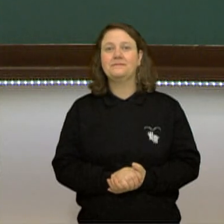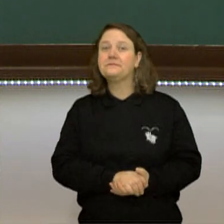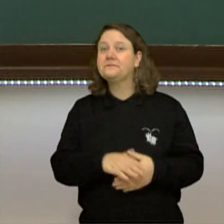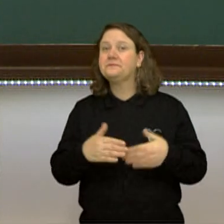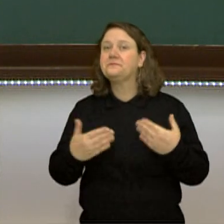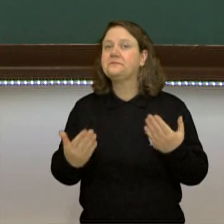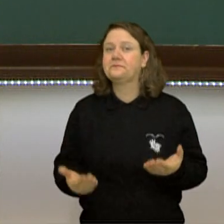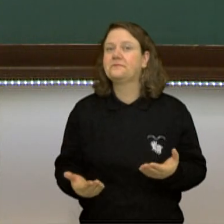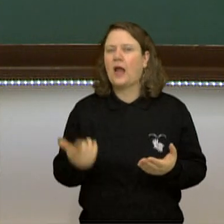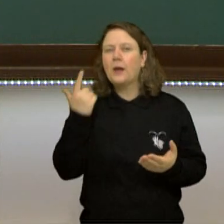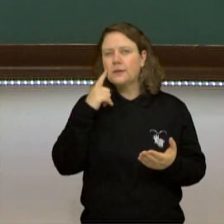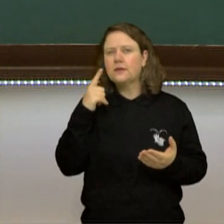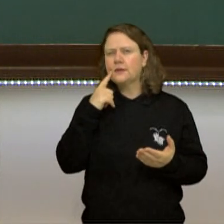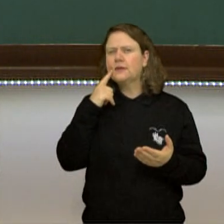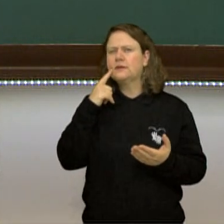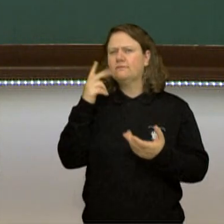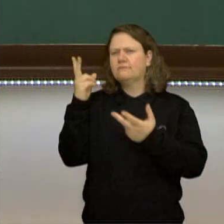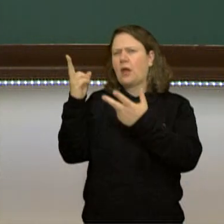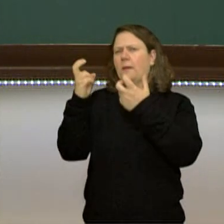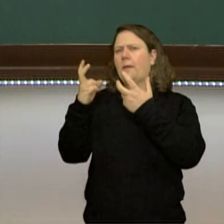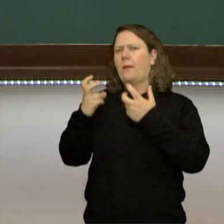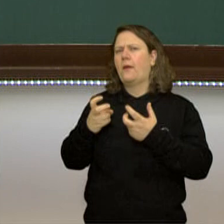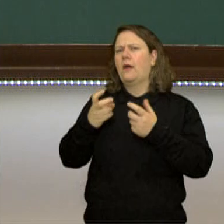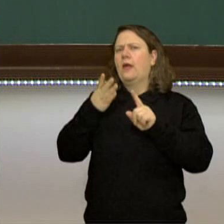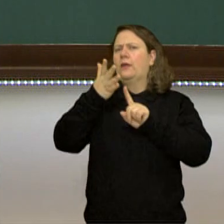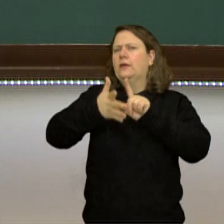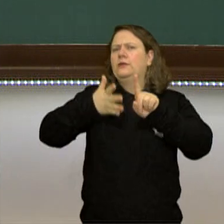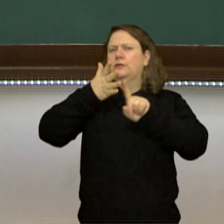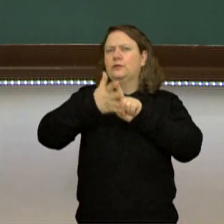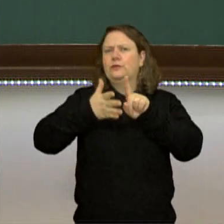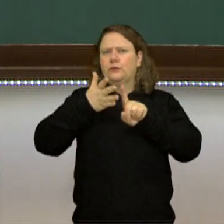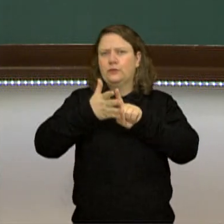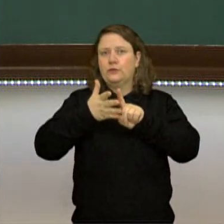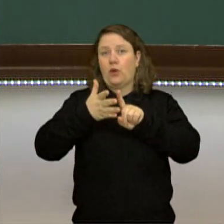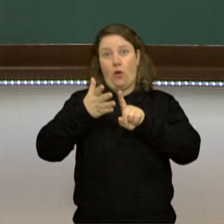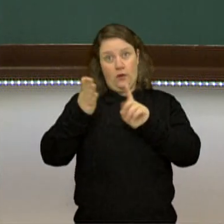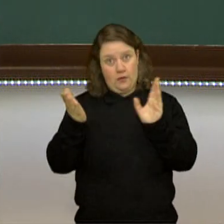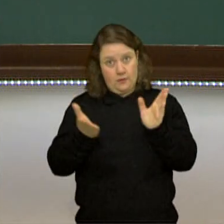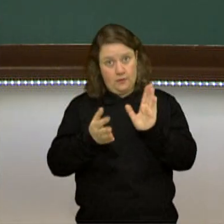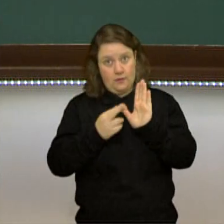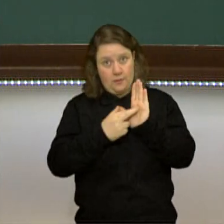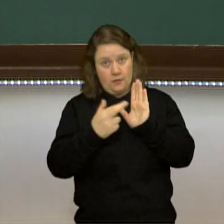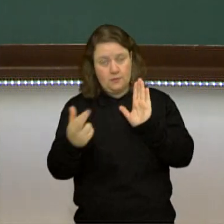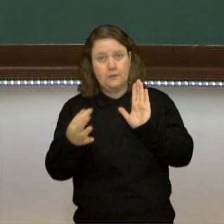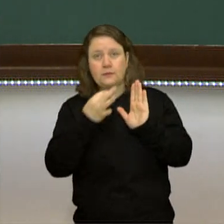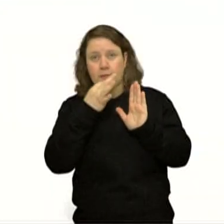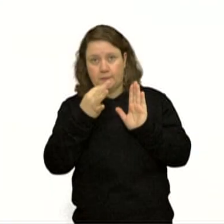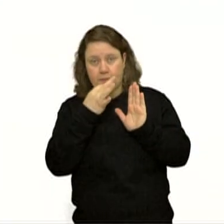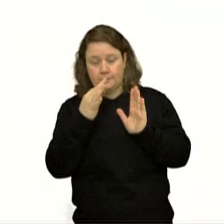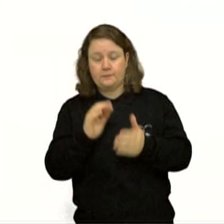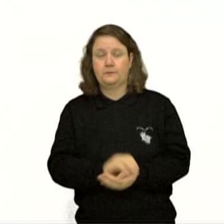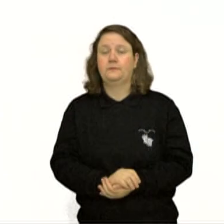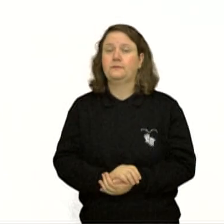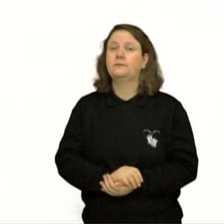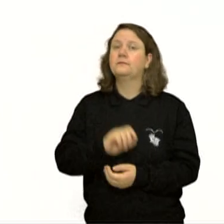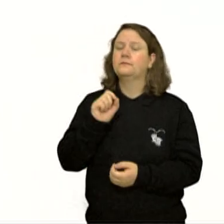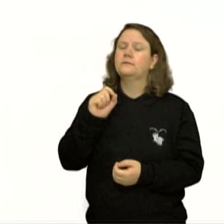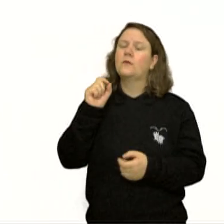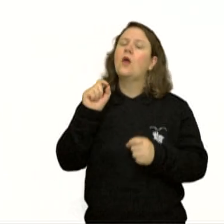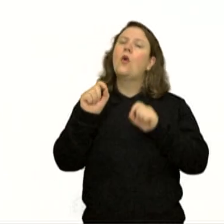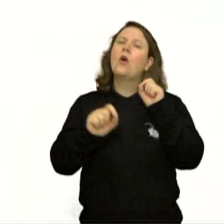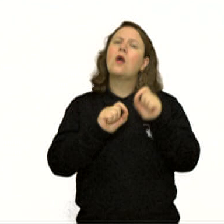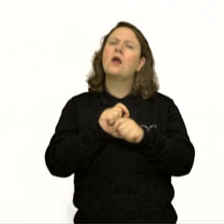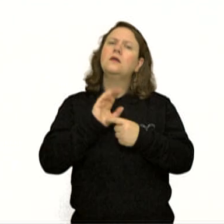Então, alunos, conseguiram interpretar esse célebre discurso do Khrushchev? Eu tenho aqui uma sugestão para vocês de resposta. No discurso, Nikita